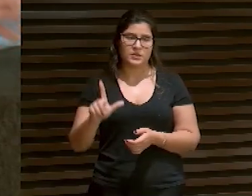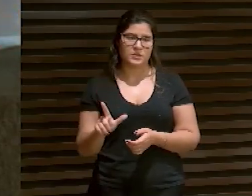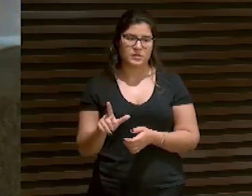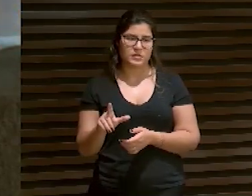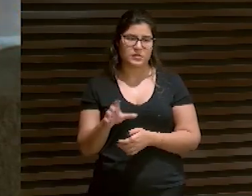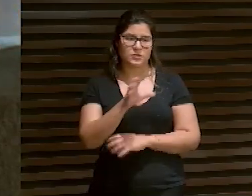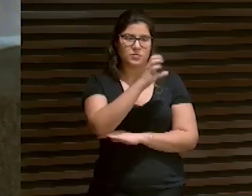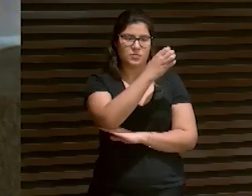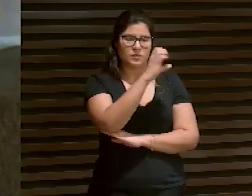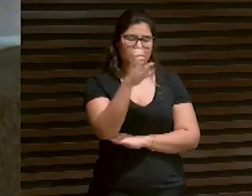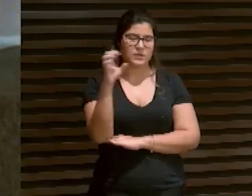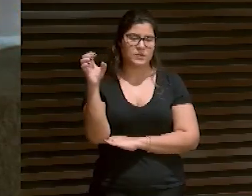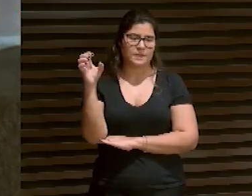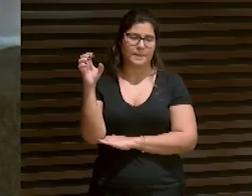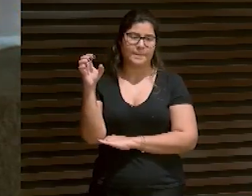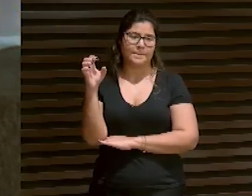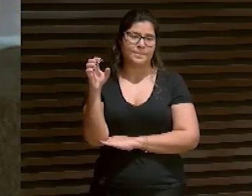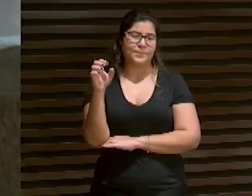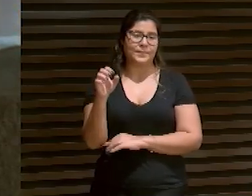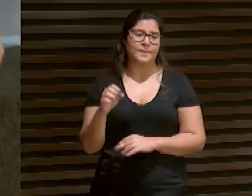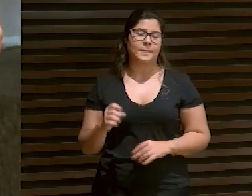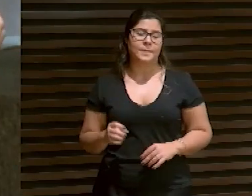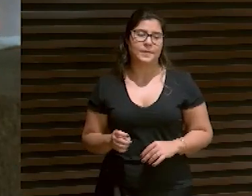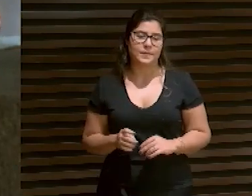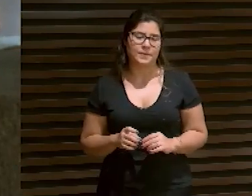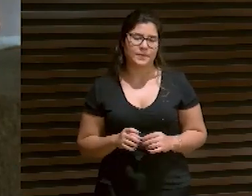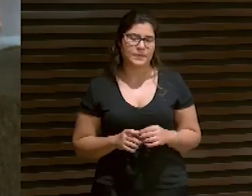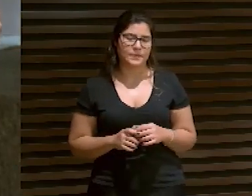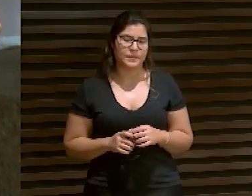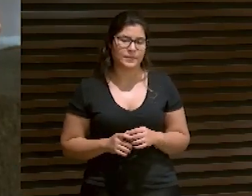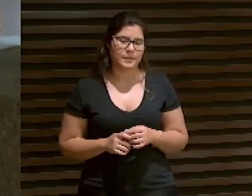logo depois o texto fala que ele faz um abrigo a leste do Éden.